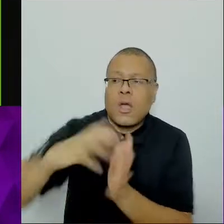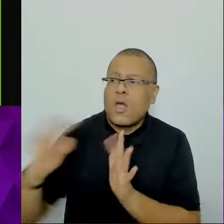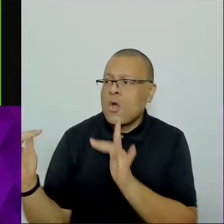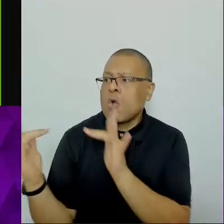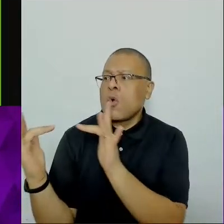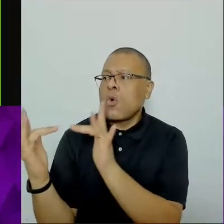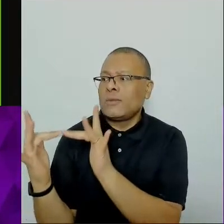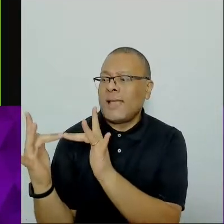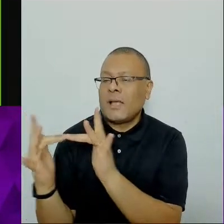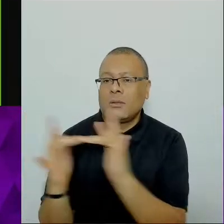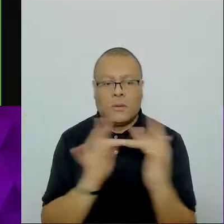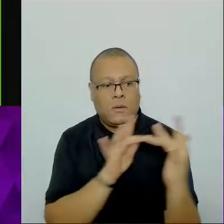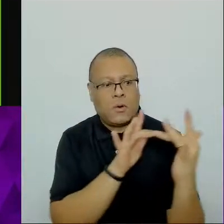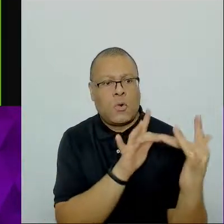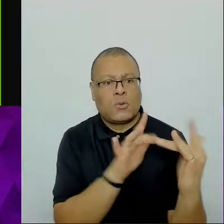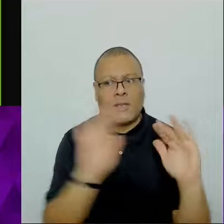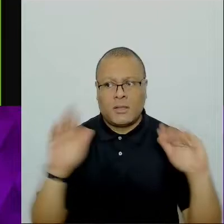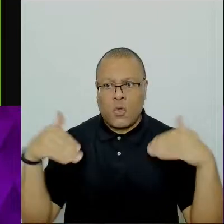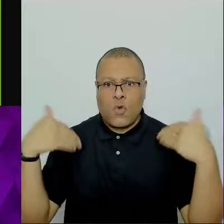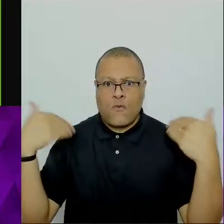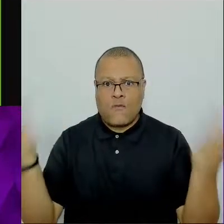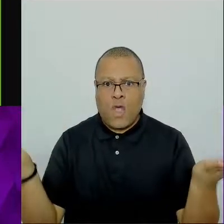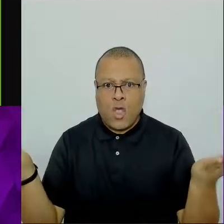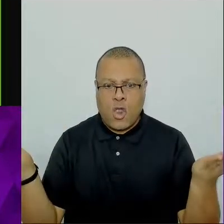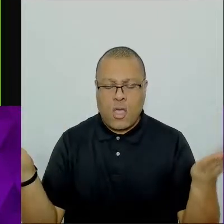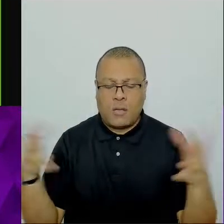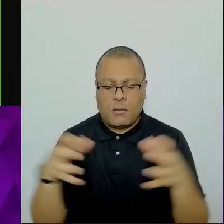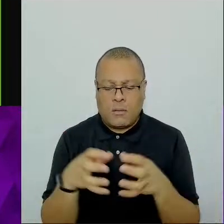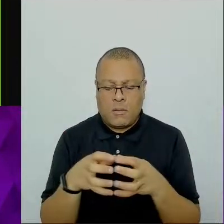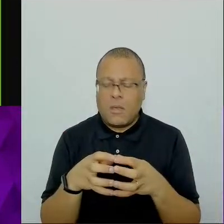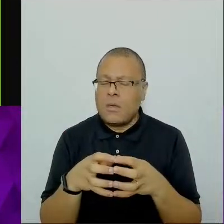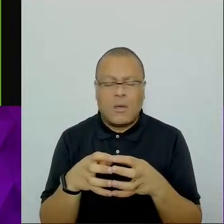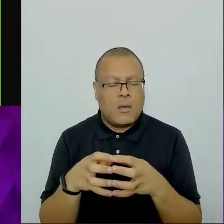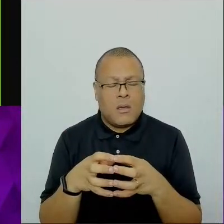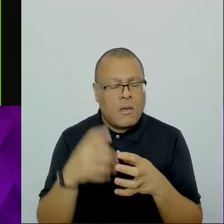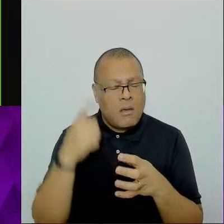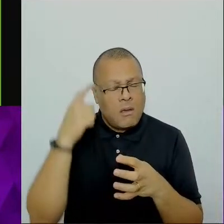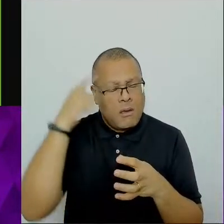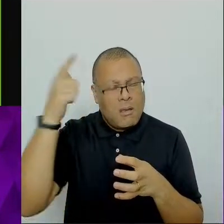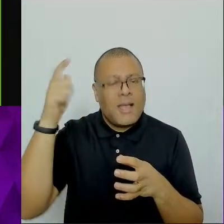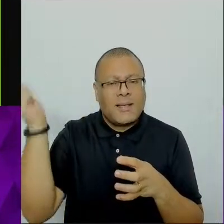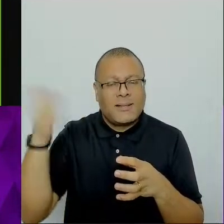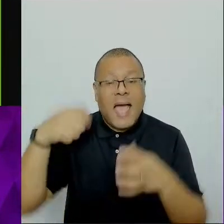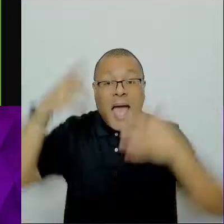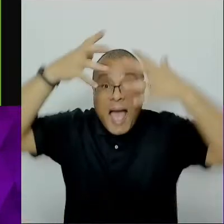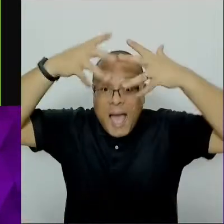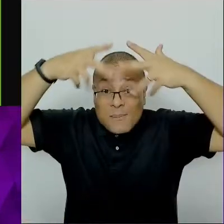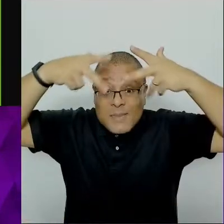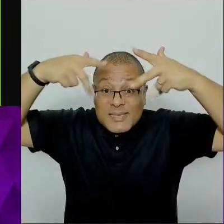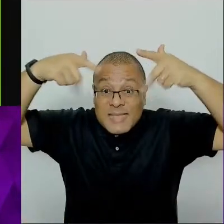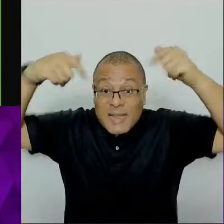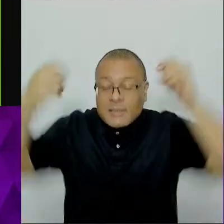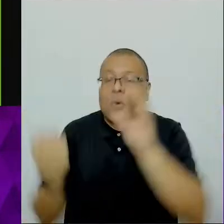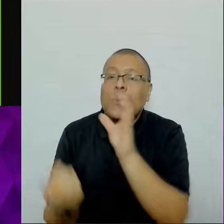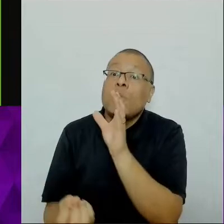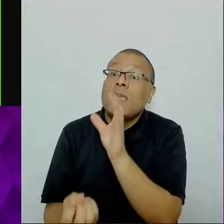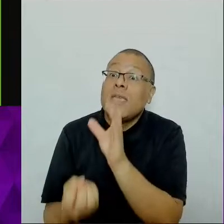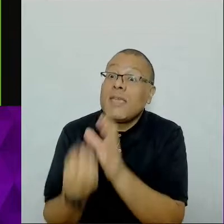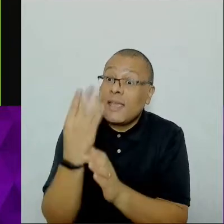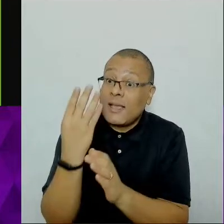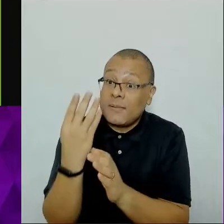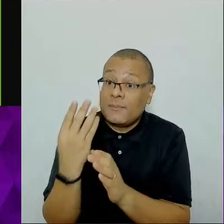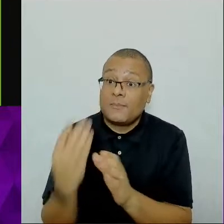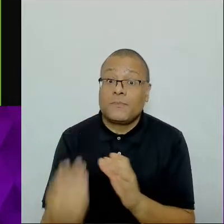com a parte externa, ele percebeu que ele poderia abstrair isso e criar o que ele chamou de ports